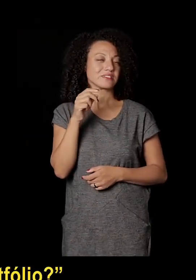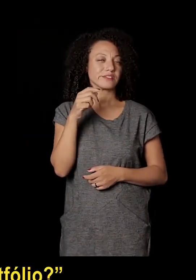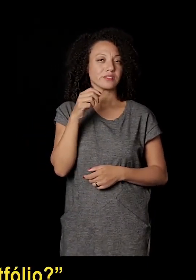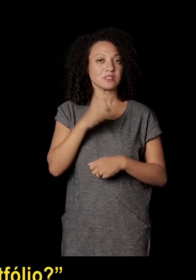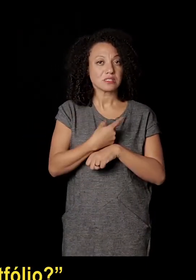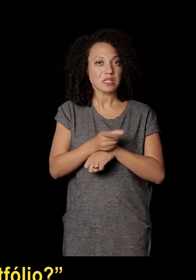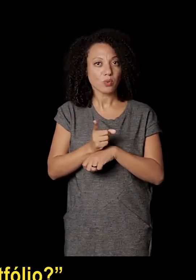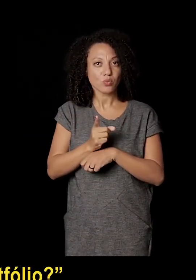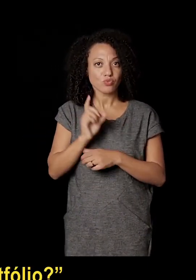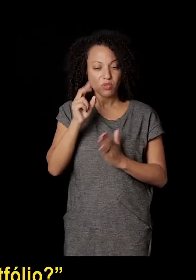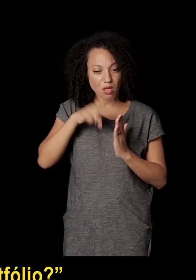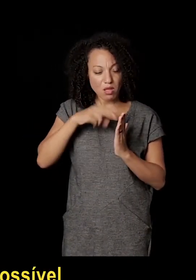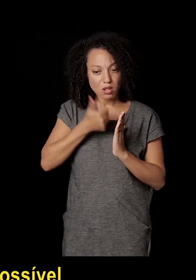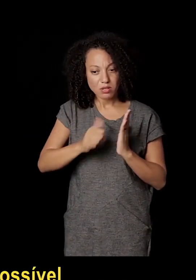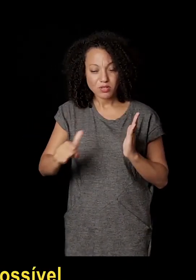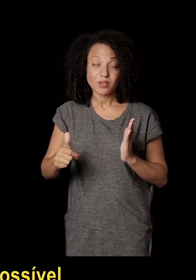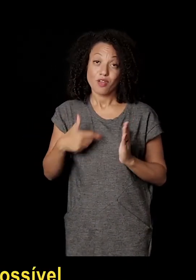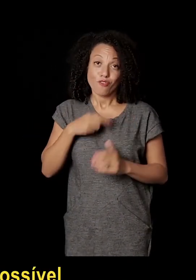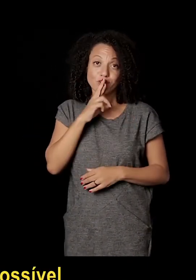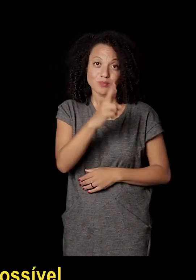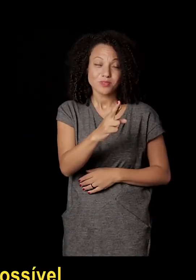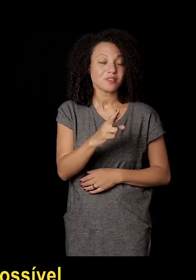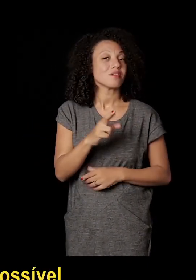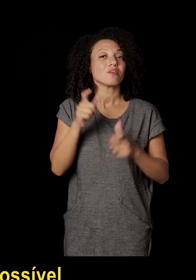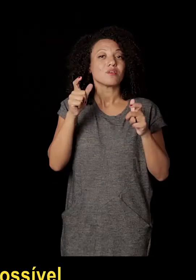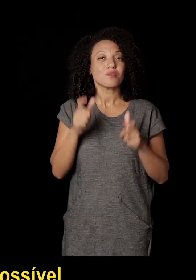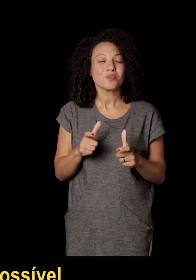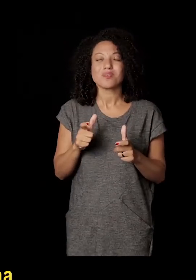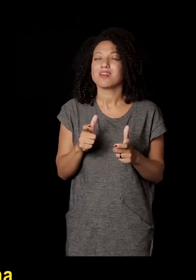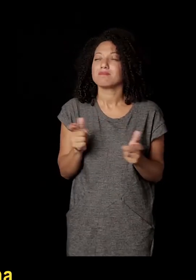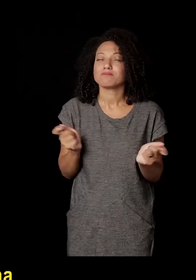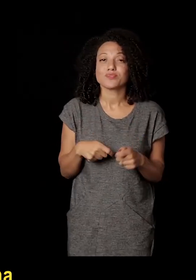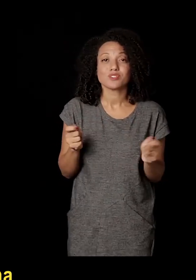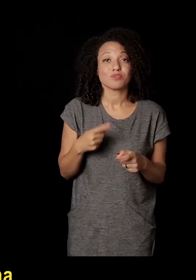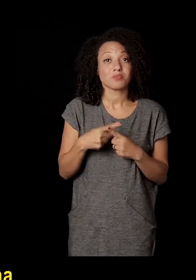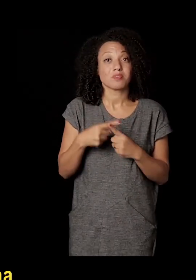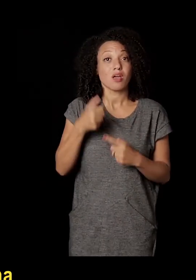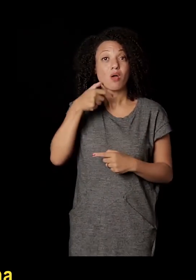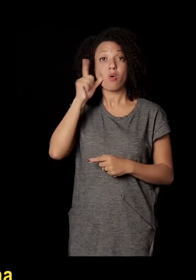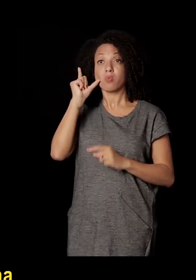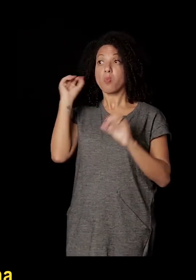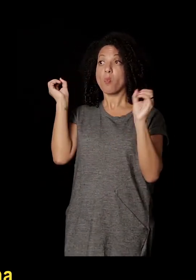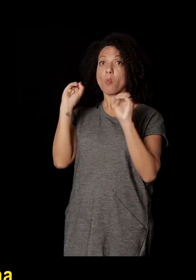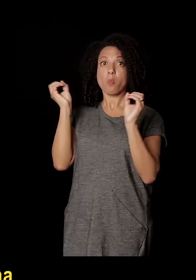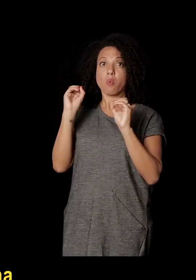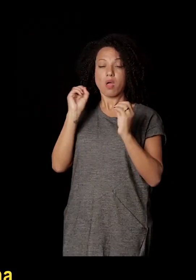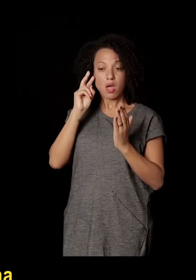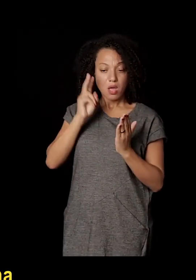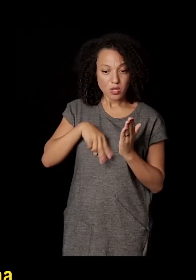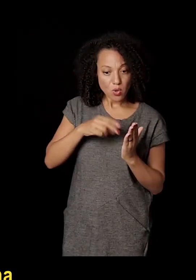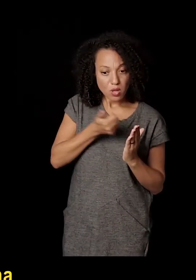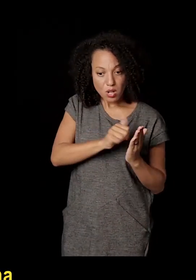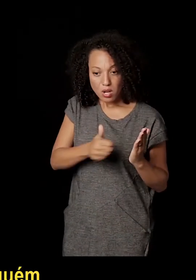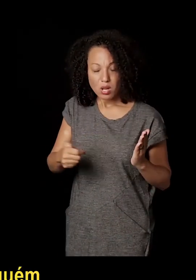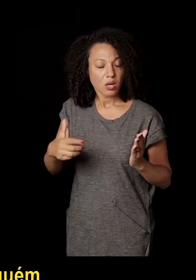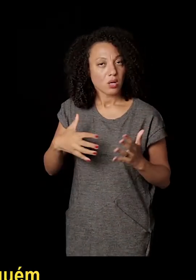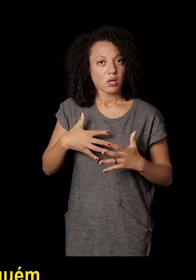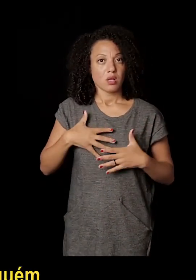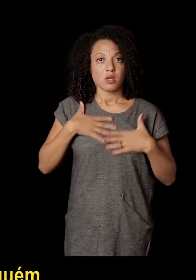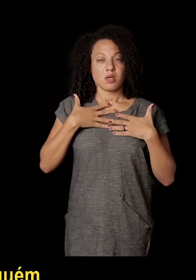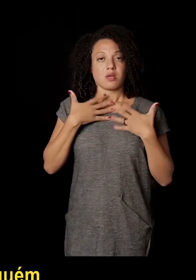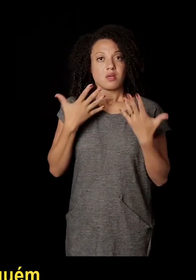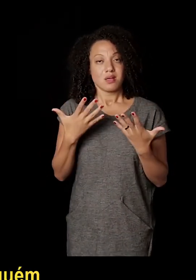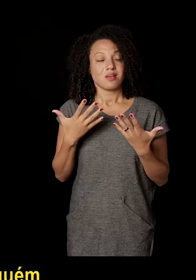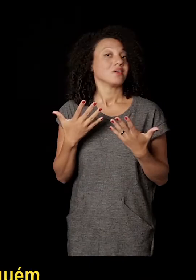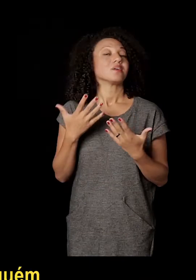portfólio? Eu falei, um espaço absolutamente possível para alguém que não tinha nada até o dia anterior. Né? Ou seja, ele pode ser alguém